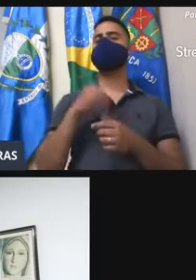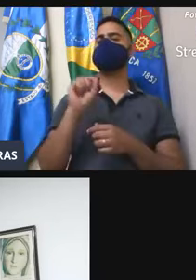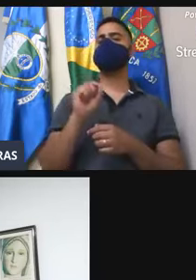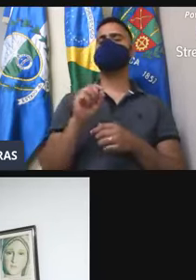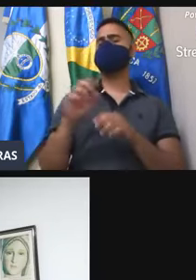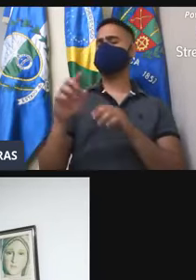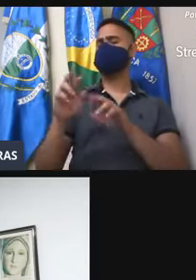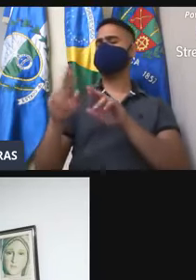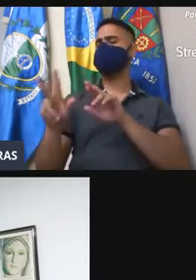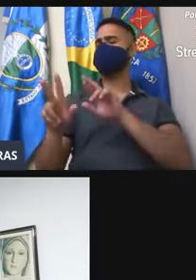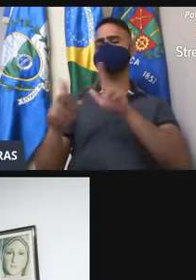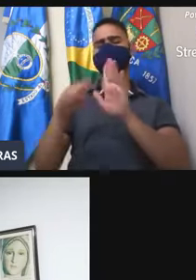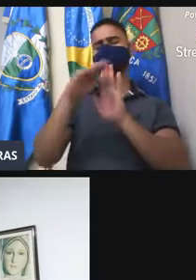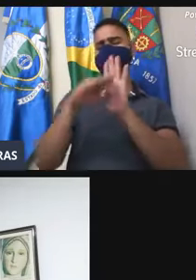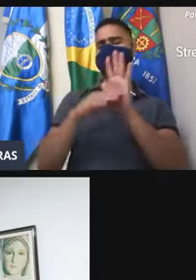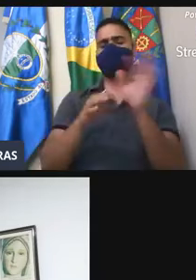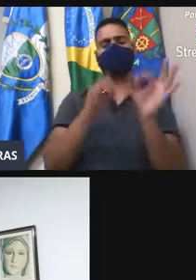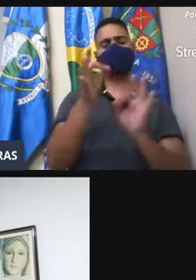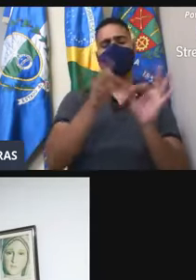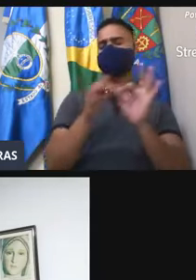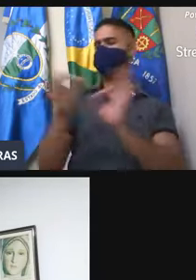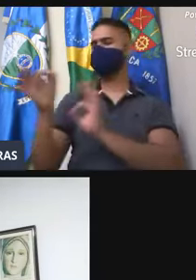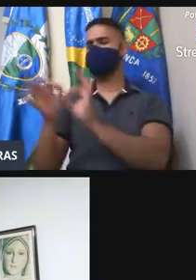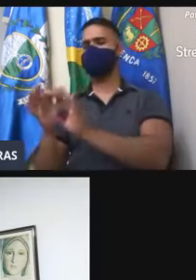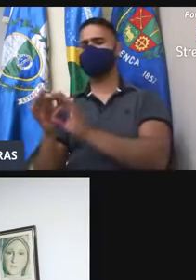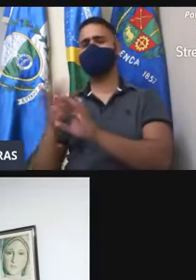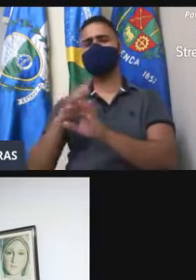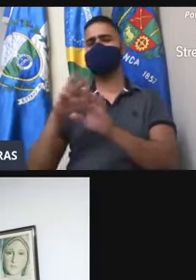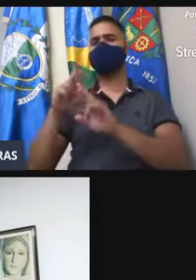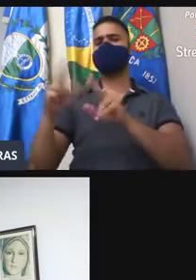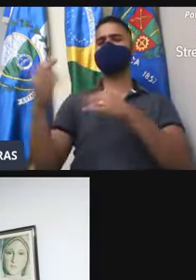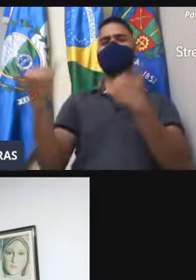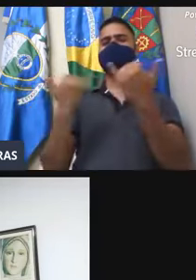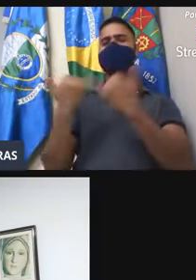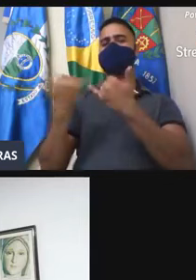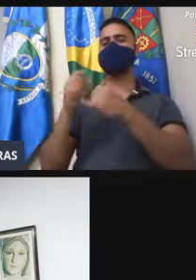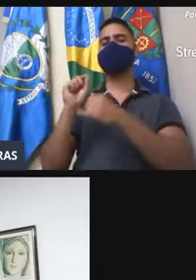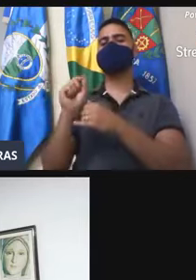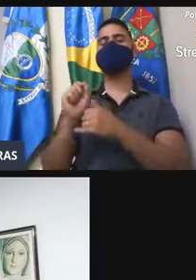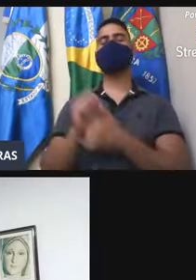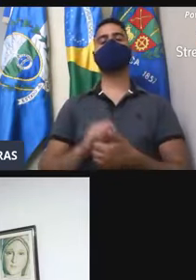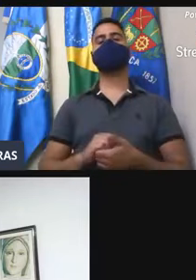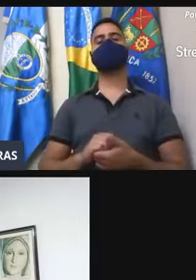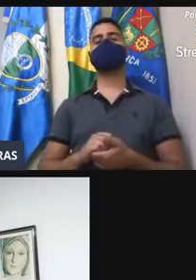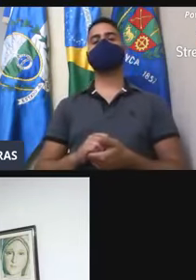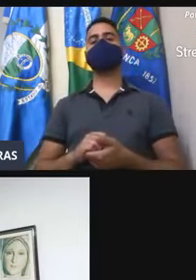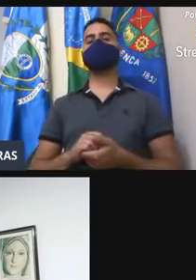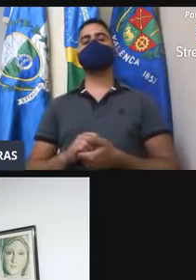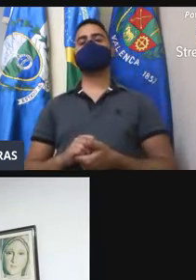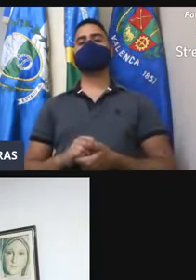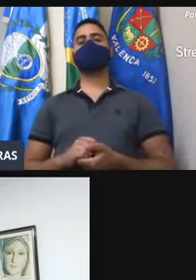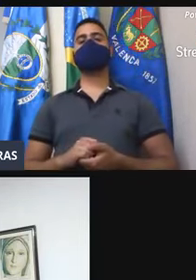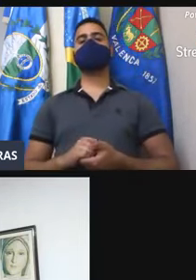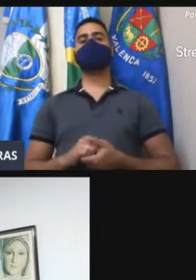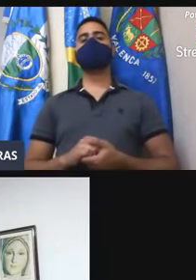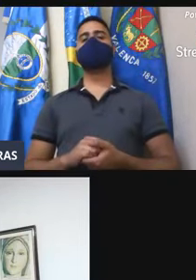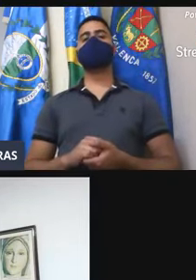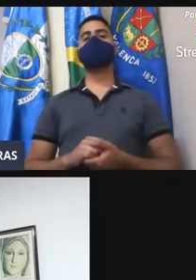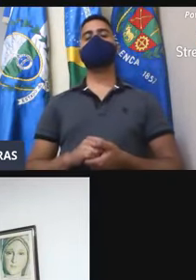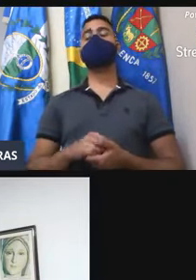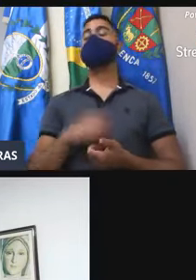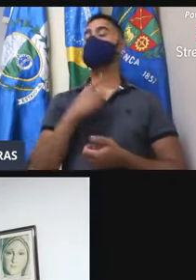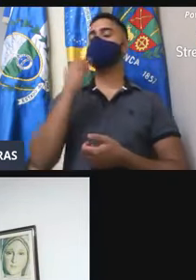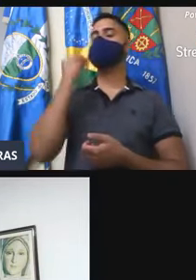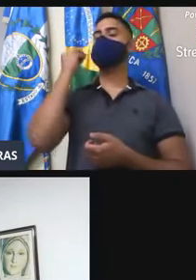divergências nesses dois projetos, que foi informado para a gente no setor de projetos, entendeu? Que nós buscamos